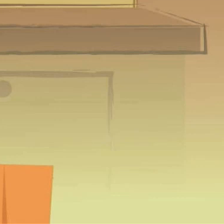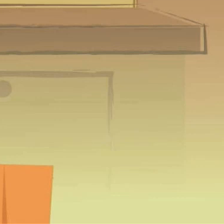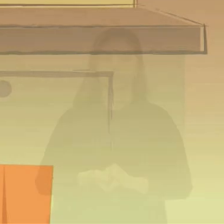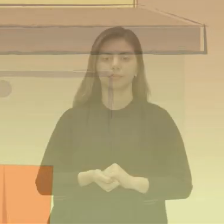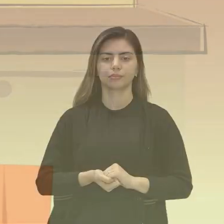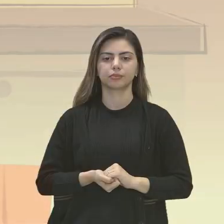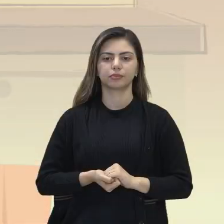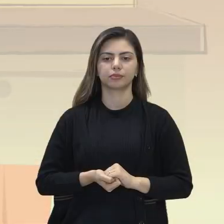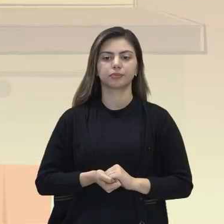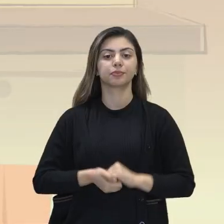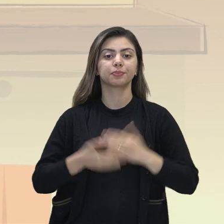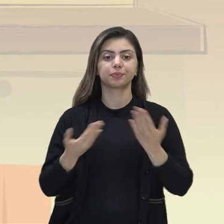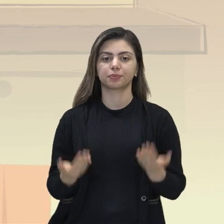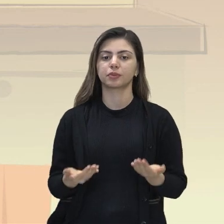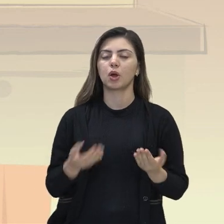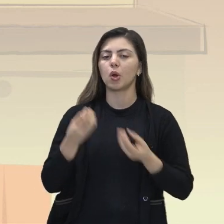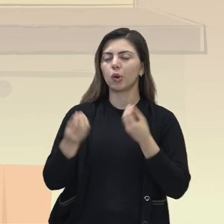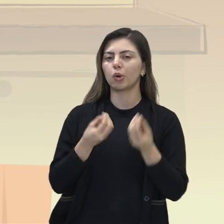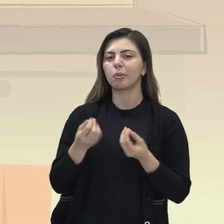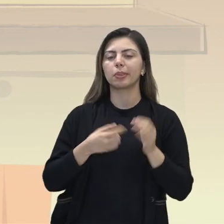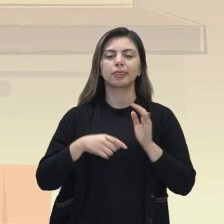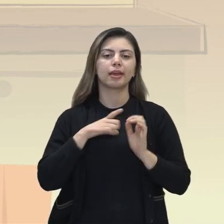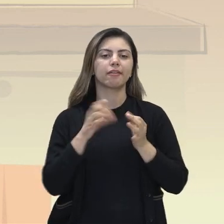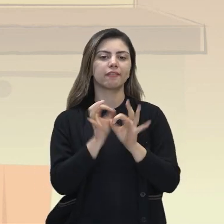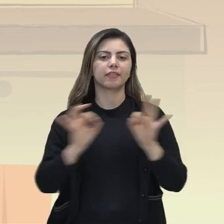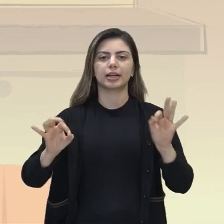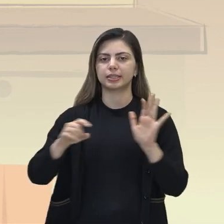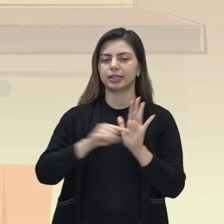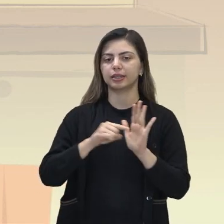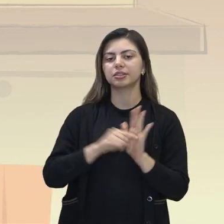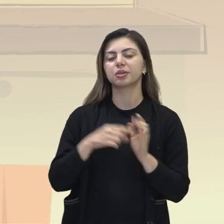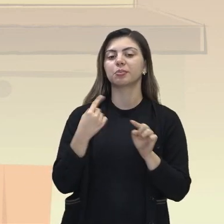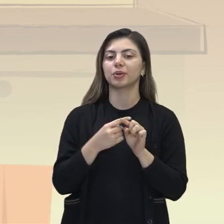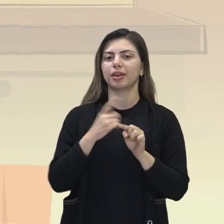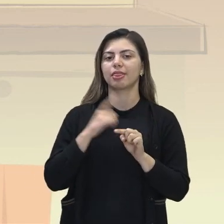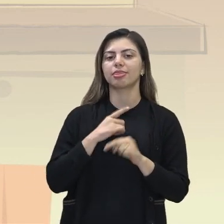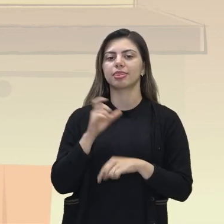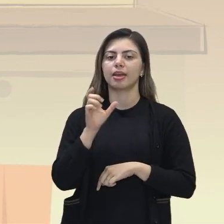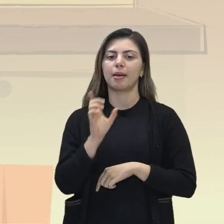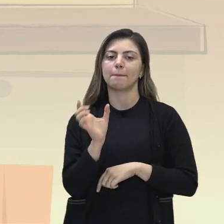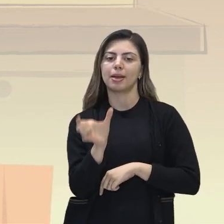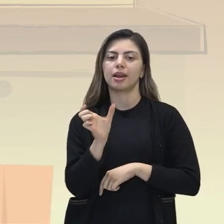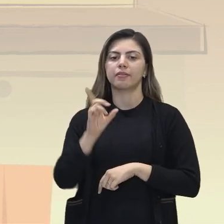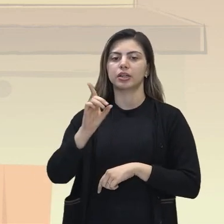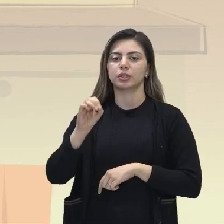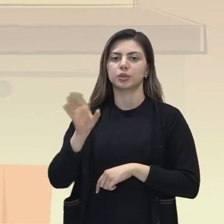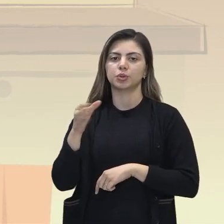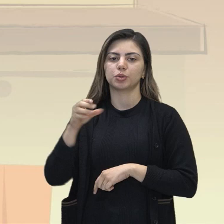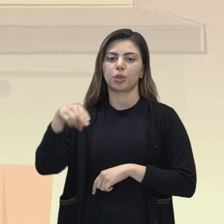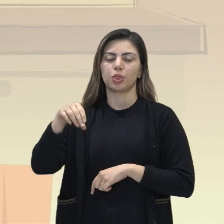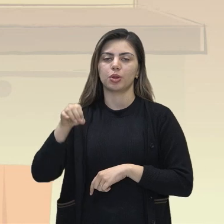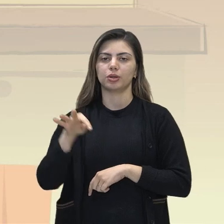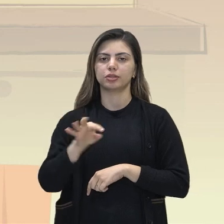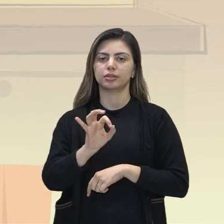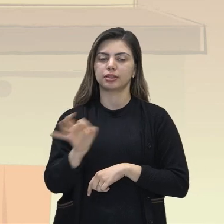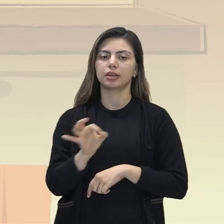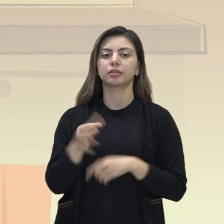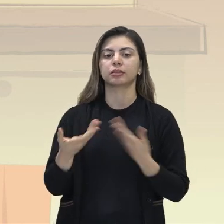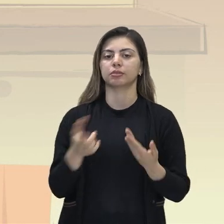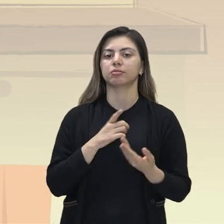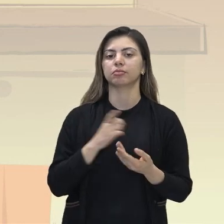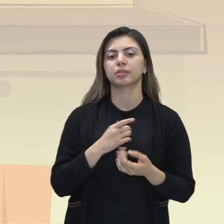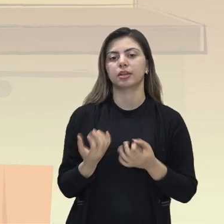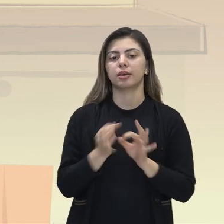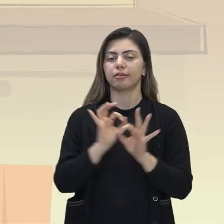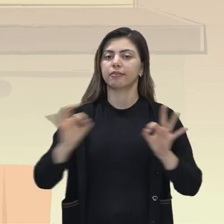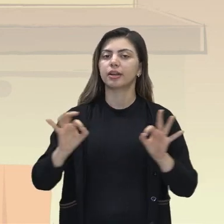aqui o not. Do not. Ok? Primeira frase afirmativa, usei o some. Na segunda